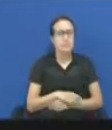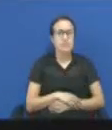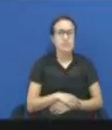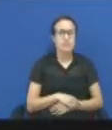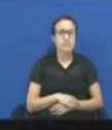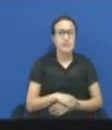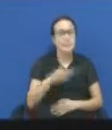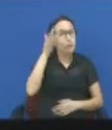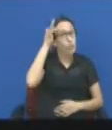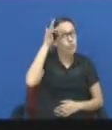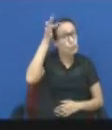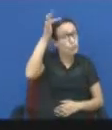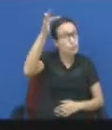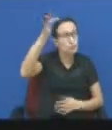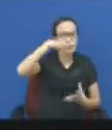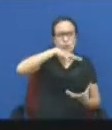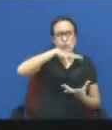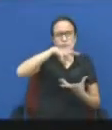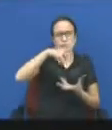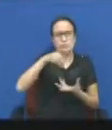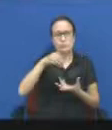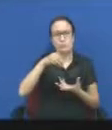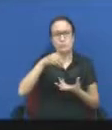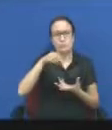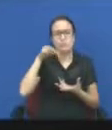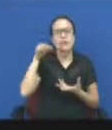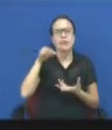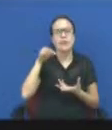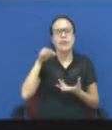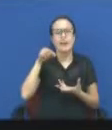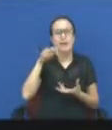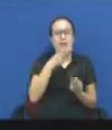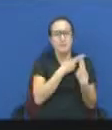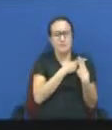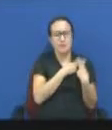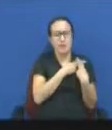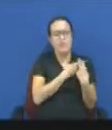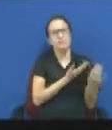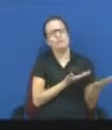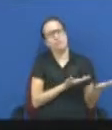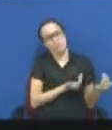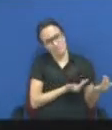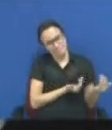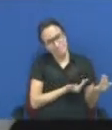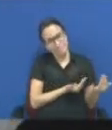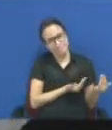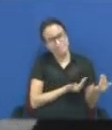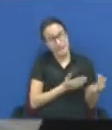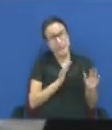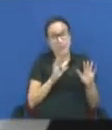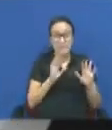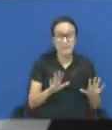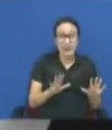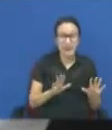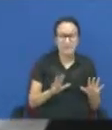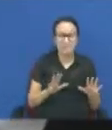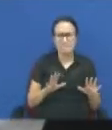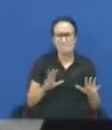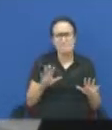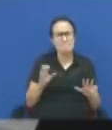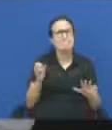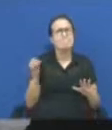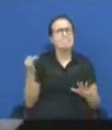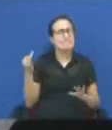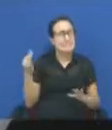da nação está na mão dos jovens, mas a grande maioria dos jovens, não são todos, mas